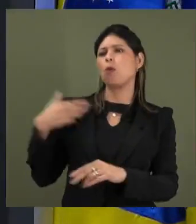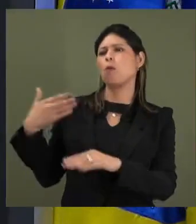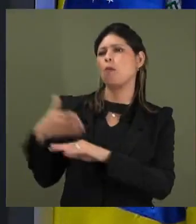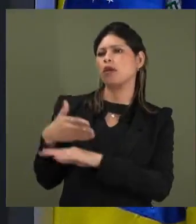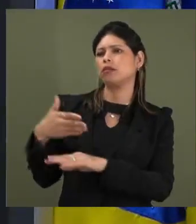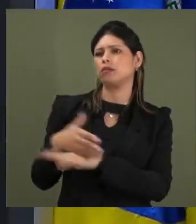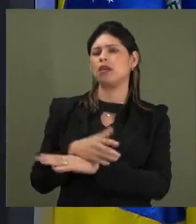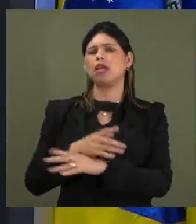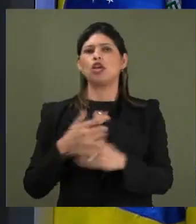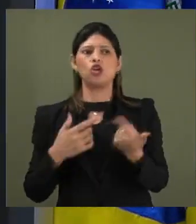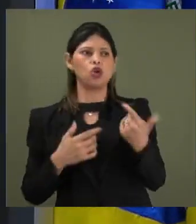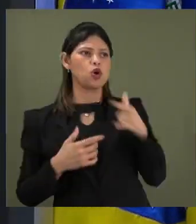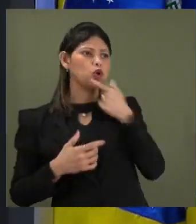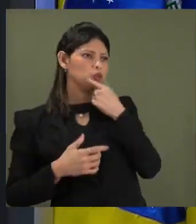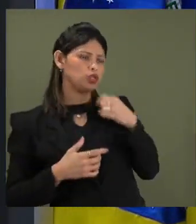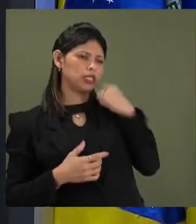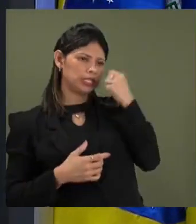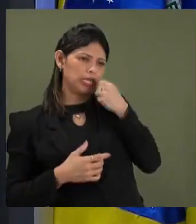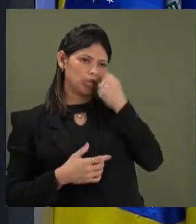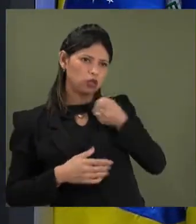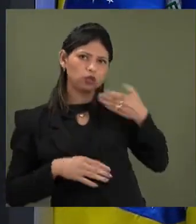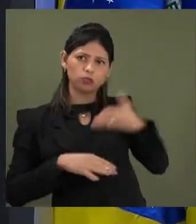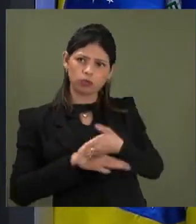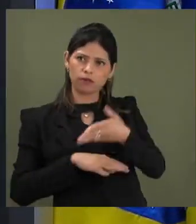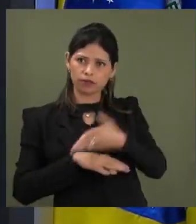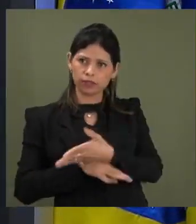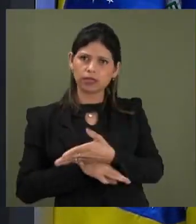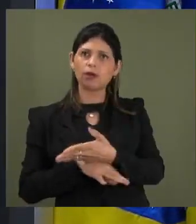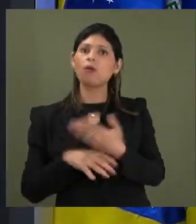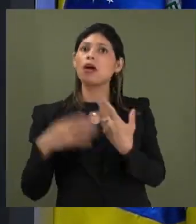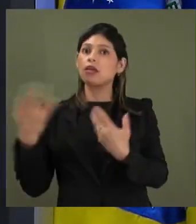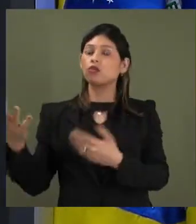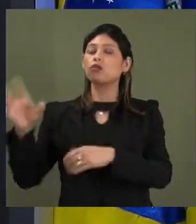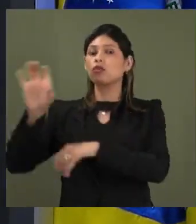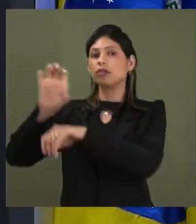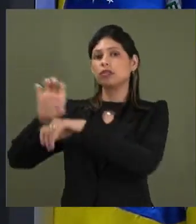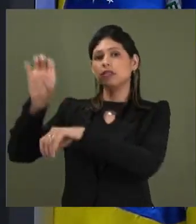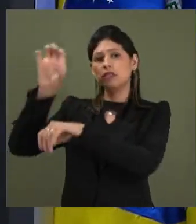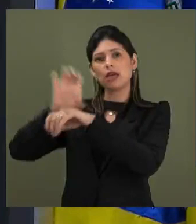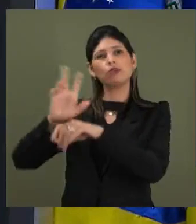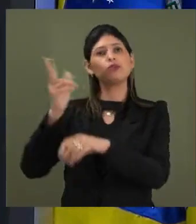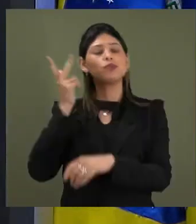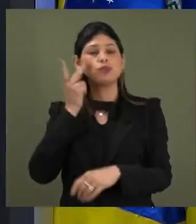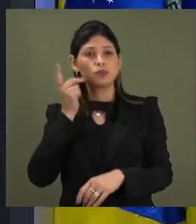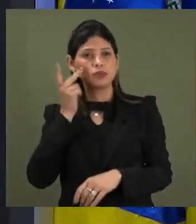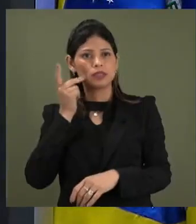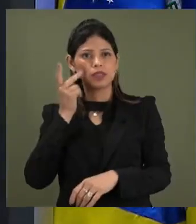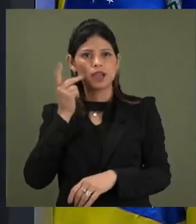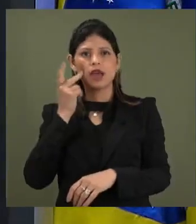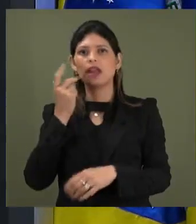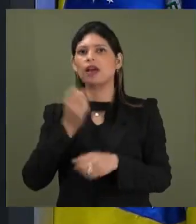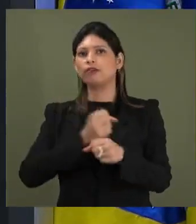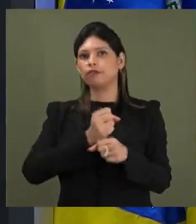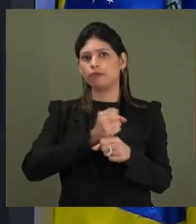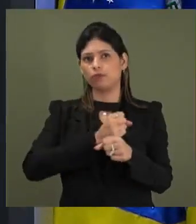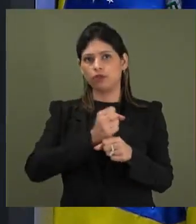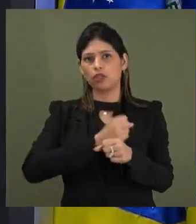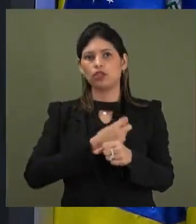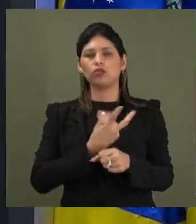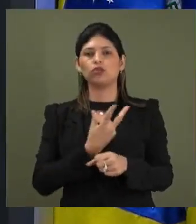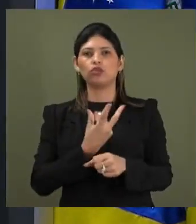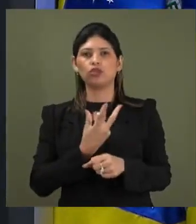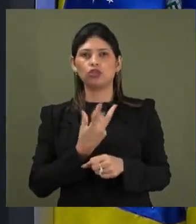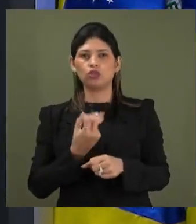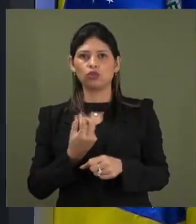conduzindo essa sessão na Assembleia Legislativa do Ceará no início disso tudo lá atrás no ano de 2000 eh